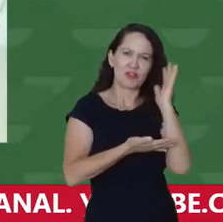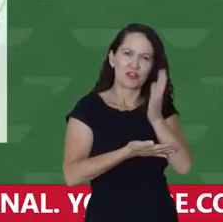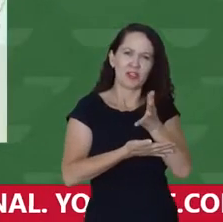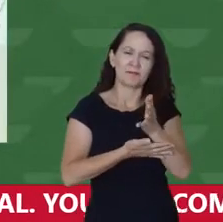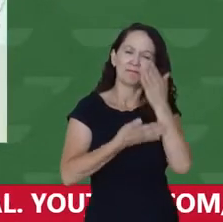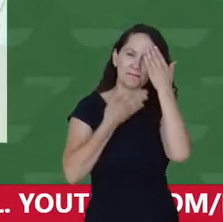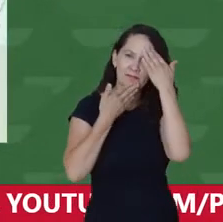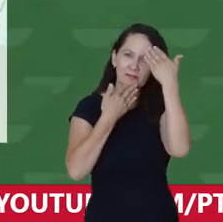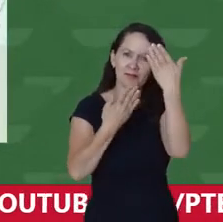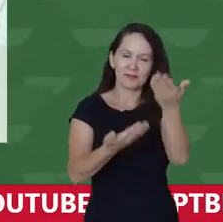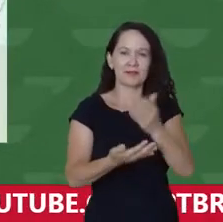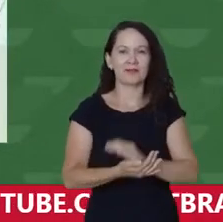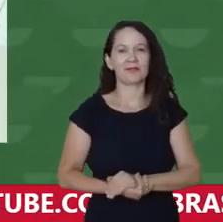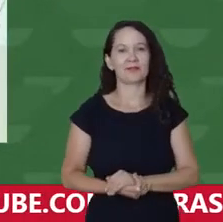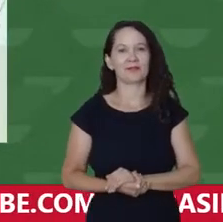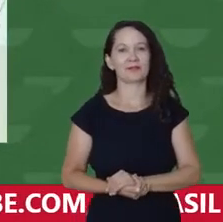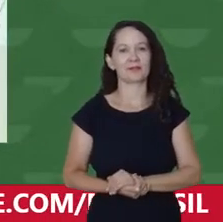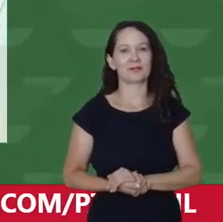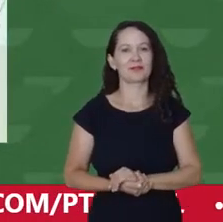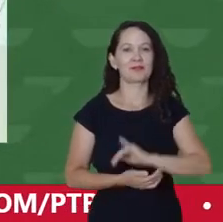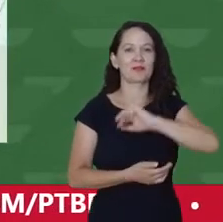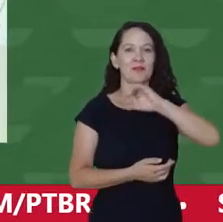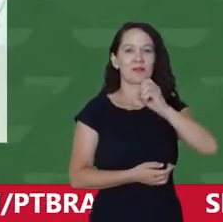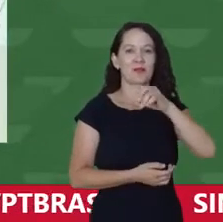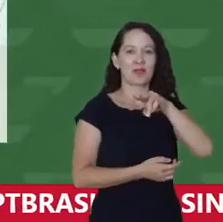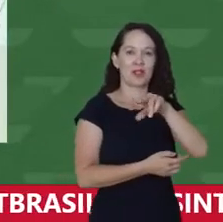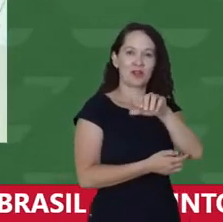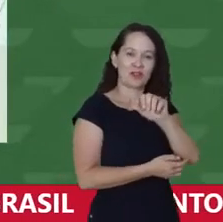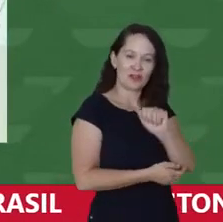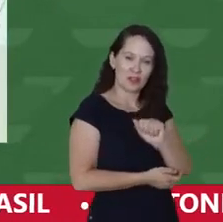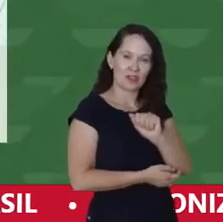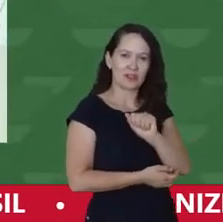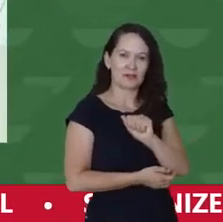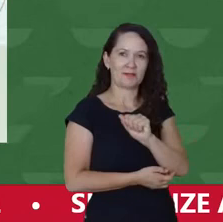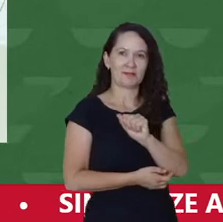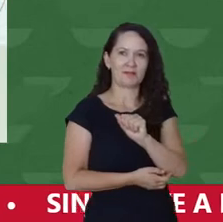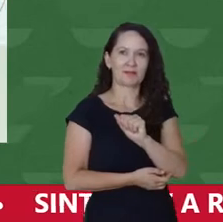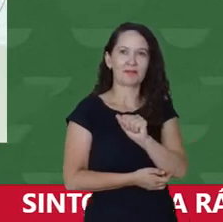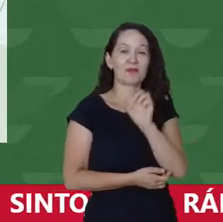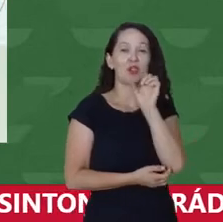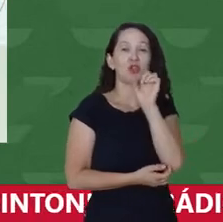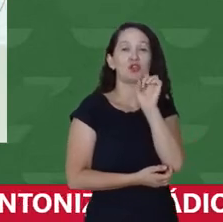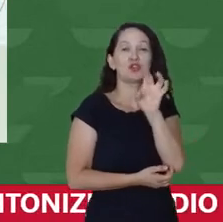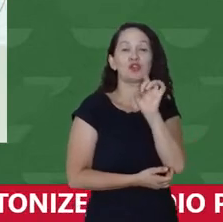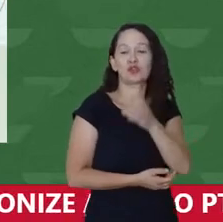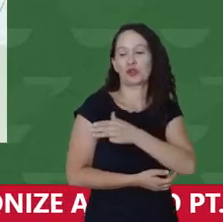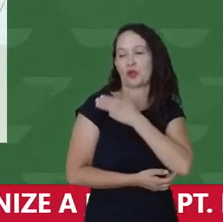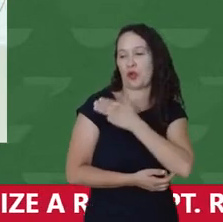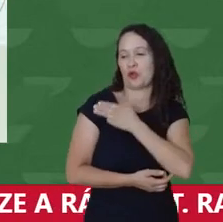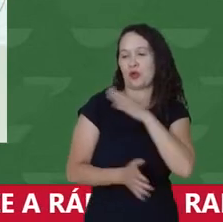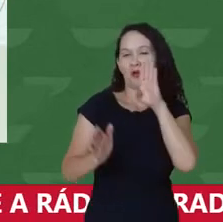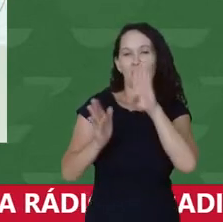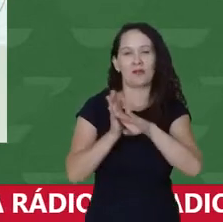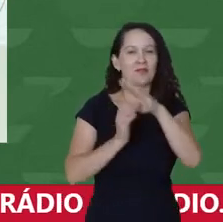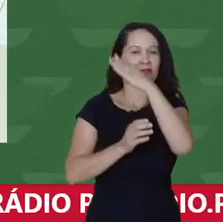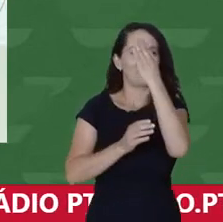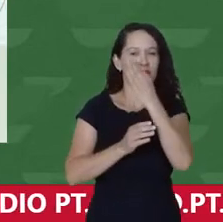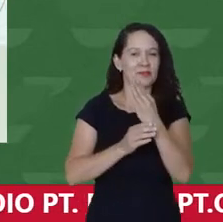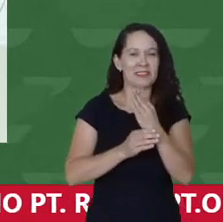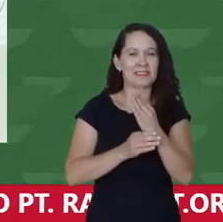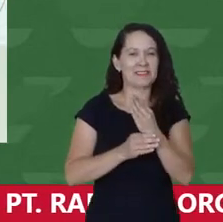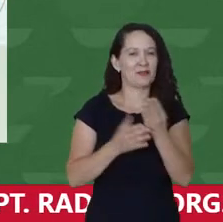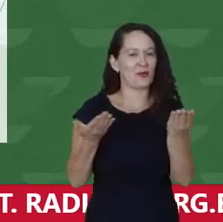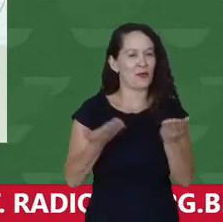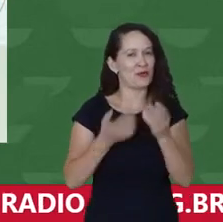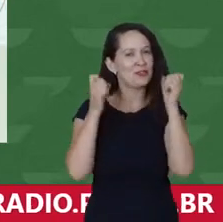muito obrigado. Joina Maria, somente Lula para tirar o Brasil desse